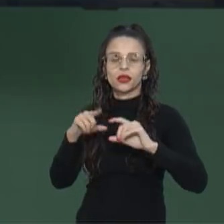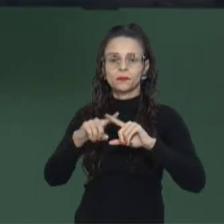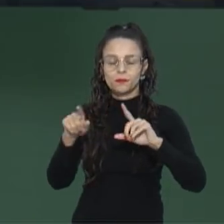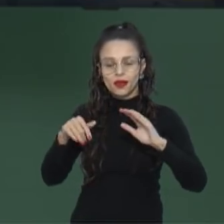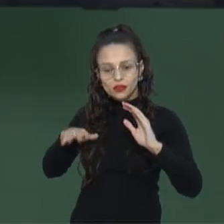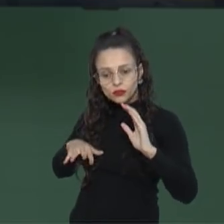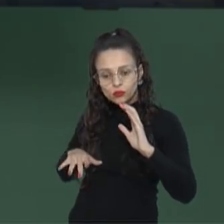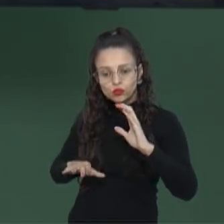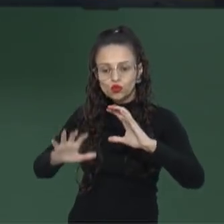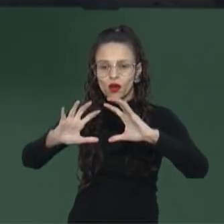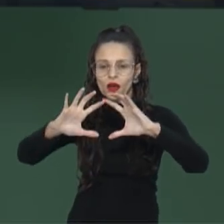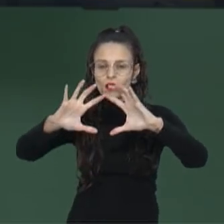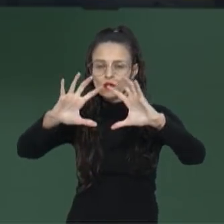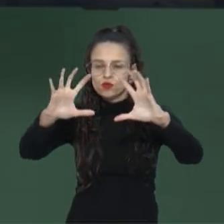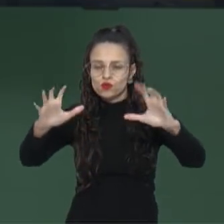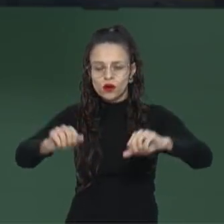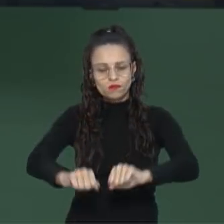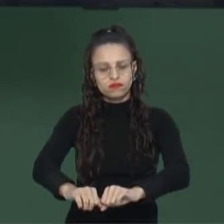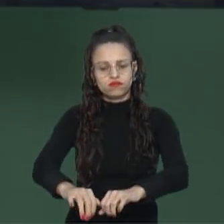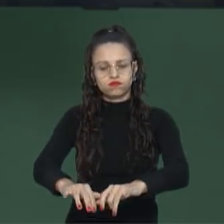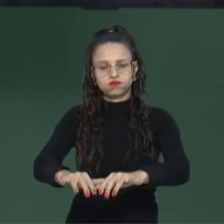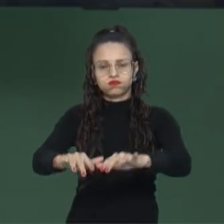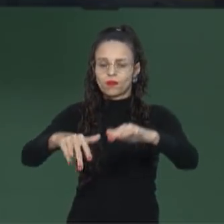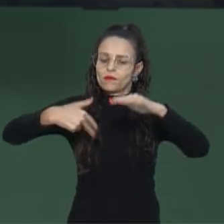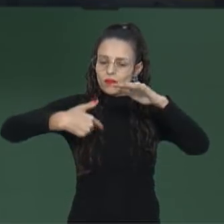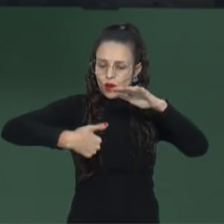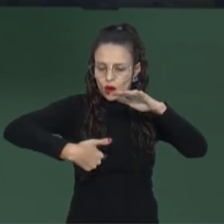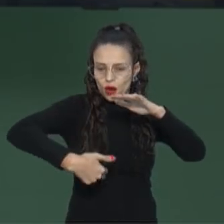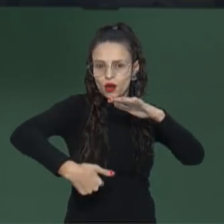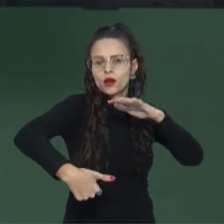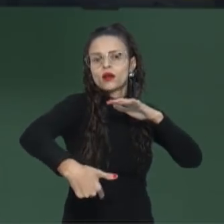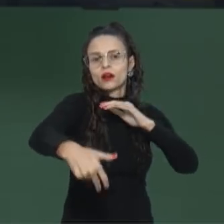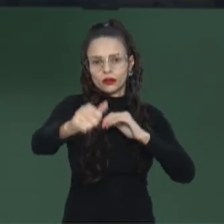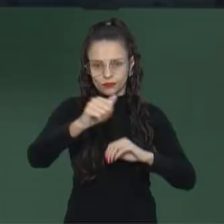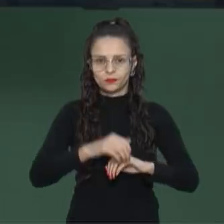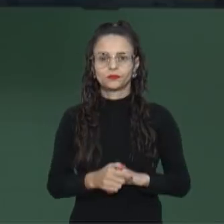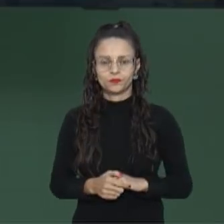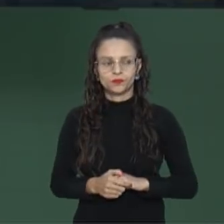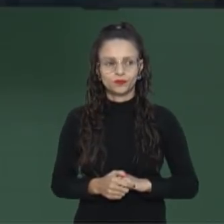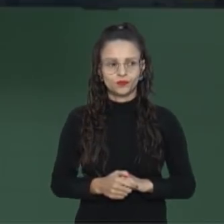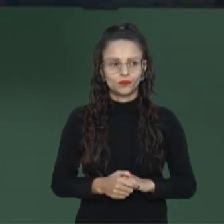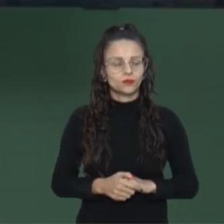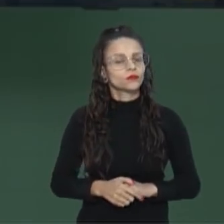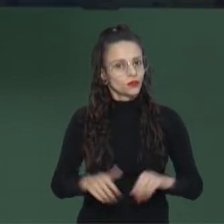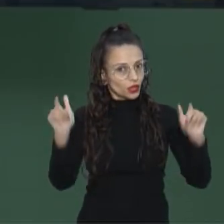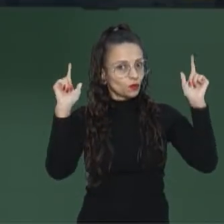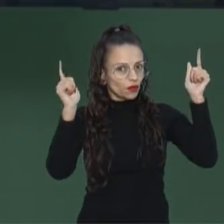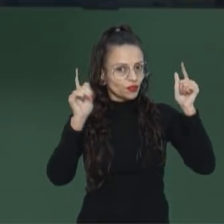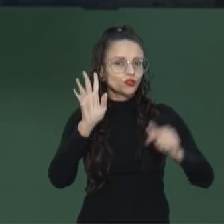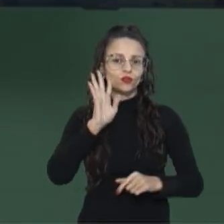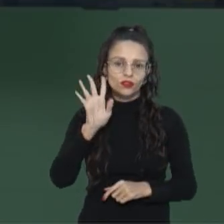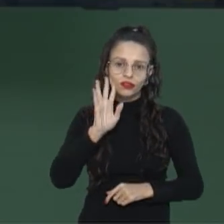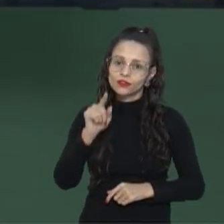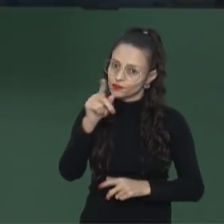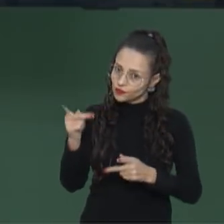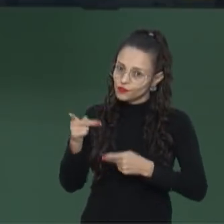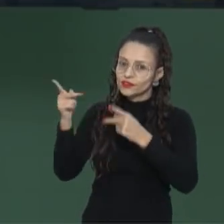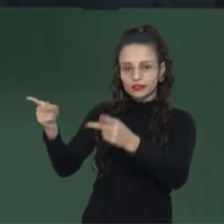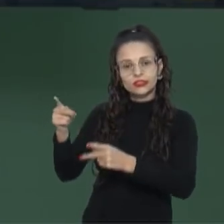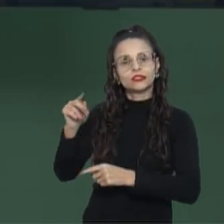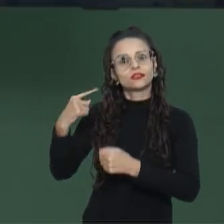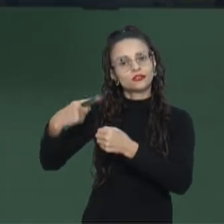chega uma parte que a caverna é totalmente alagada, você vai ter que mergulhar e seguir dentro da correnteza. É uma aventura interessante, visitem Iporanga, vamos